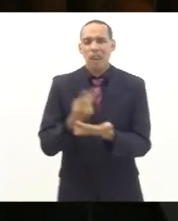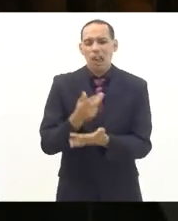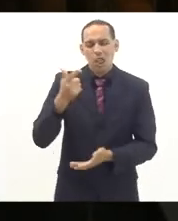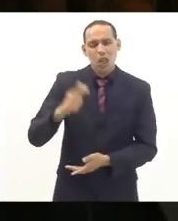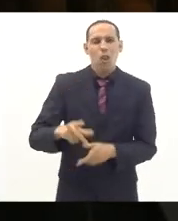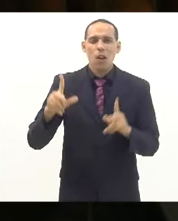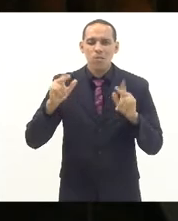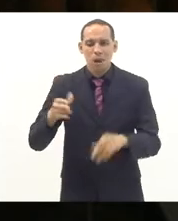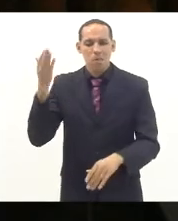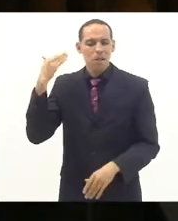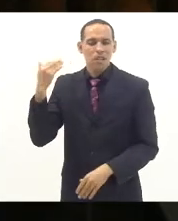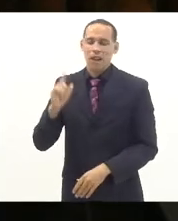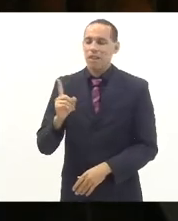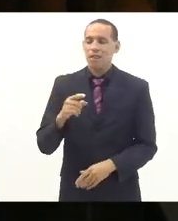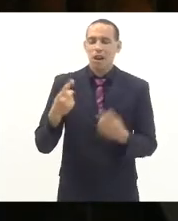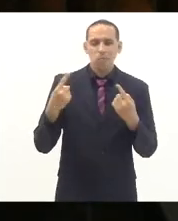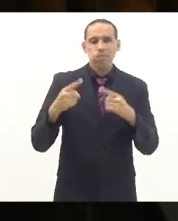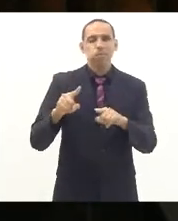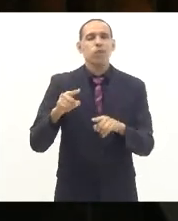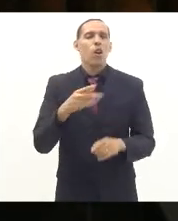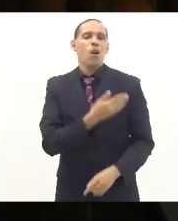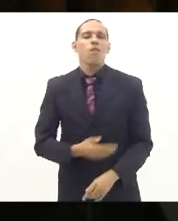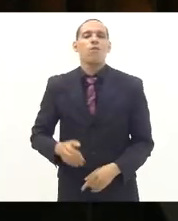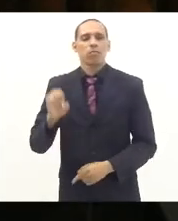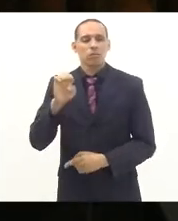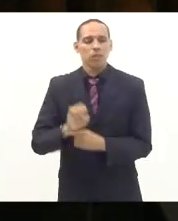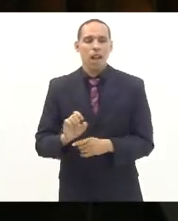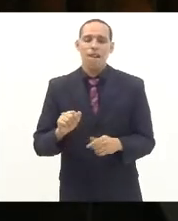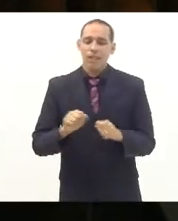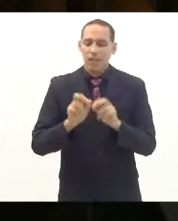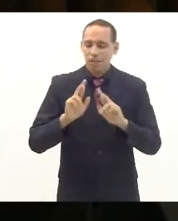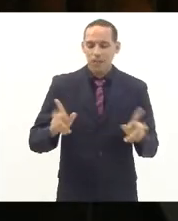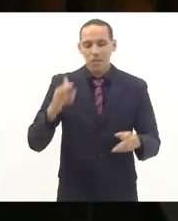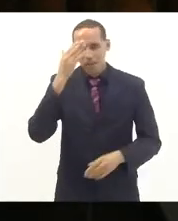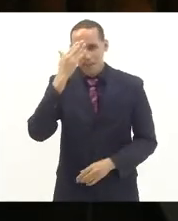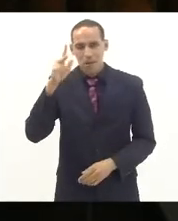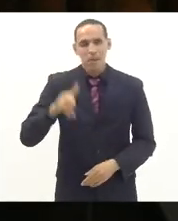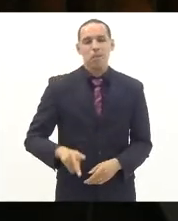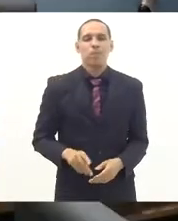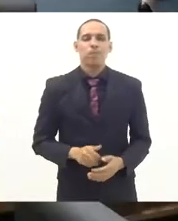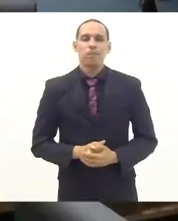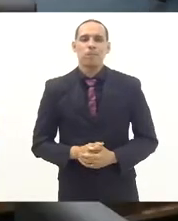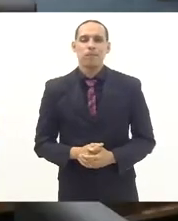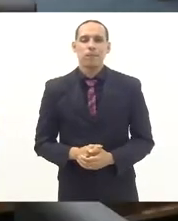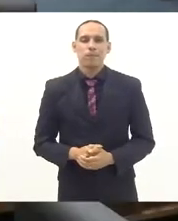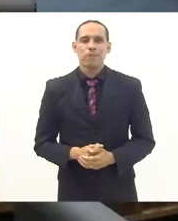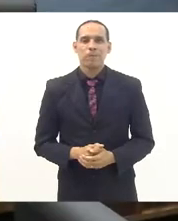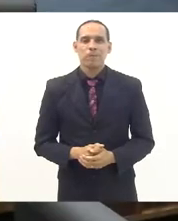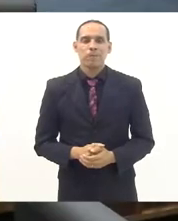erros do passado fica essa provocação por governo estadual para que possa fazer diferente Obrigado presidente